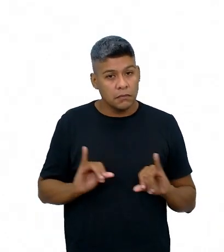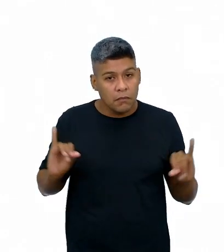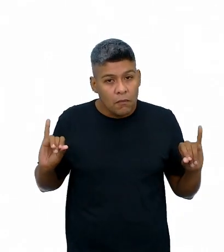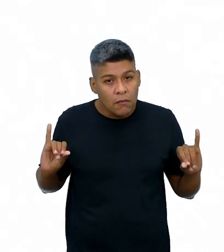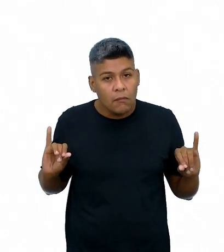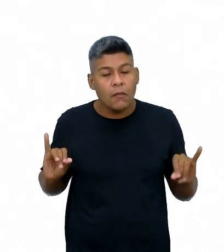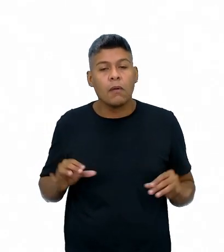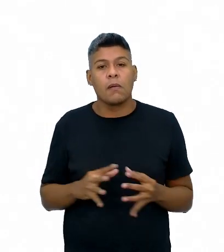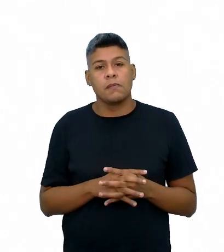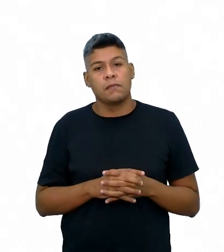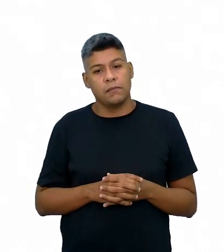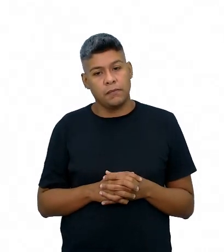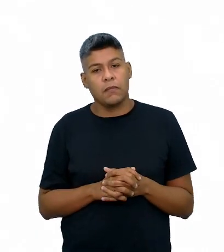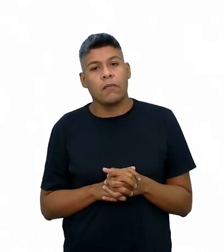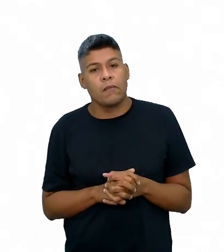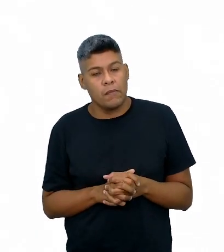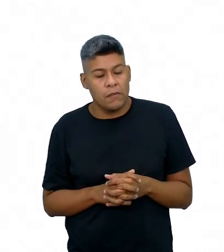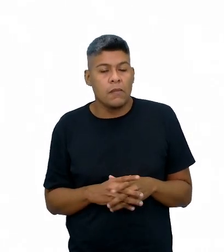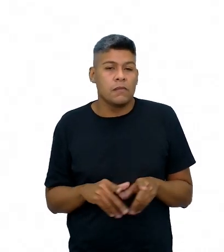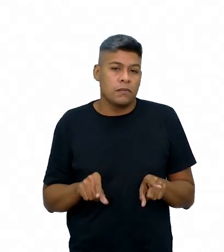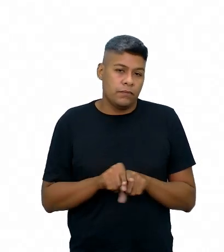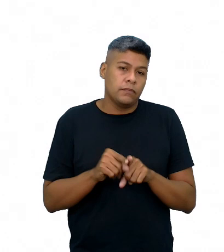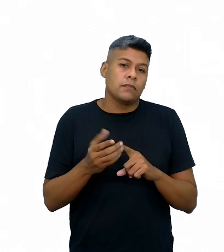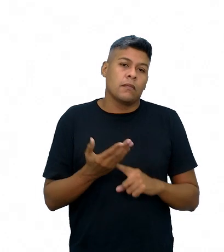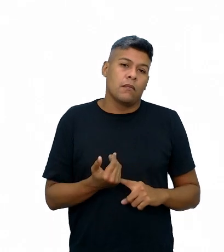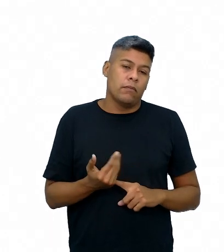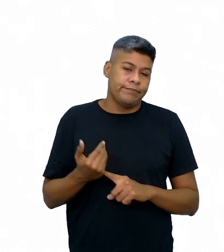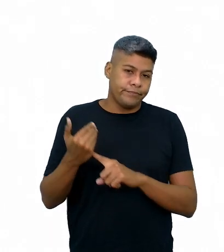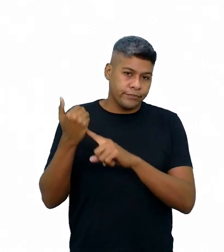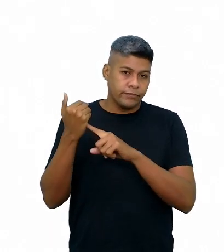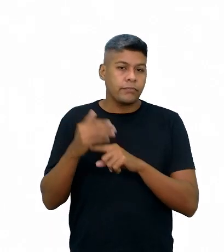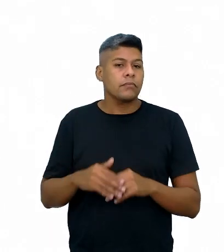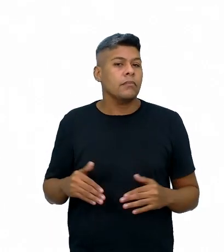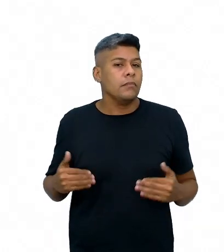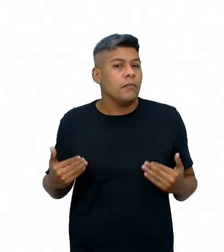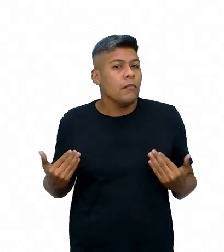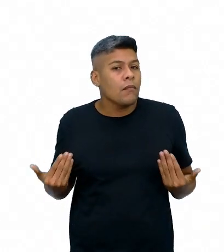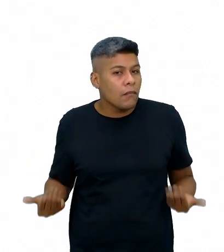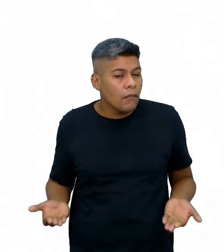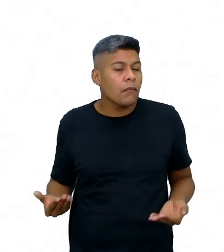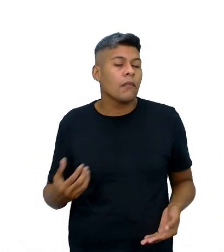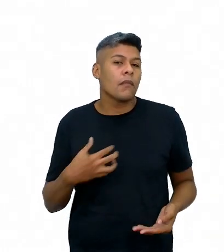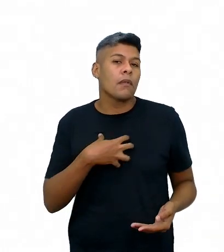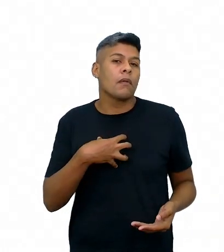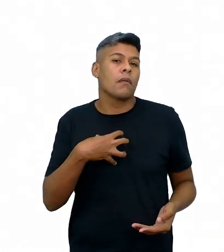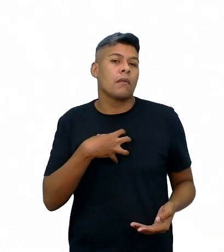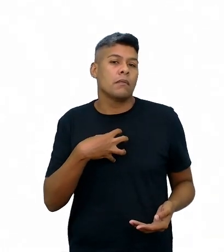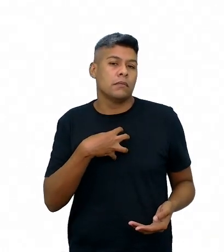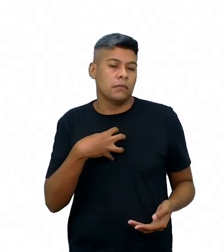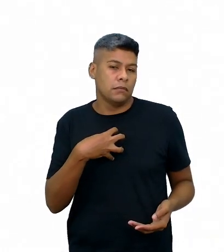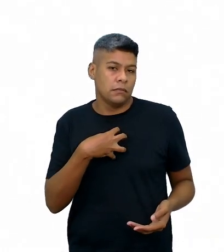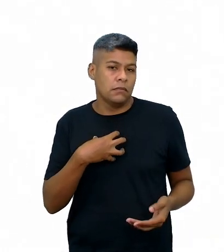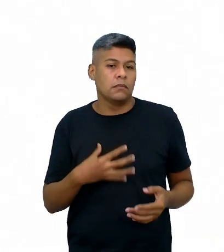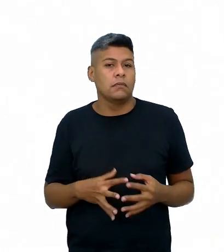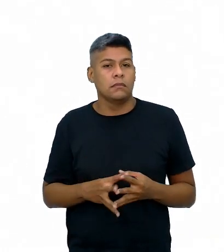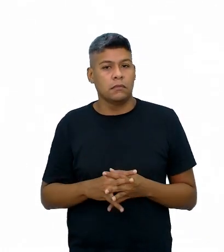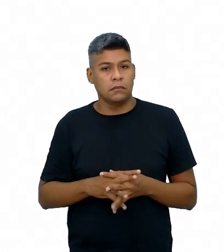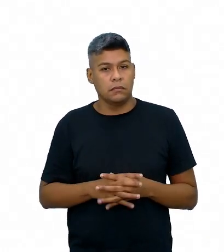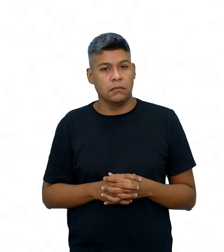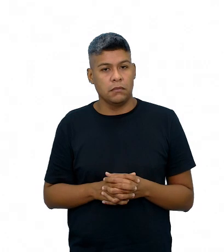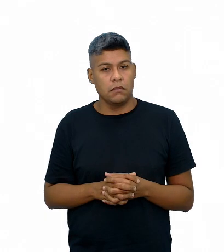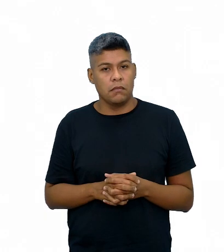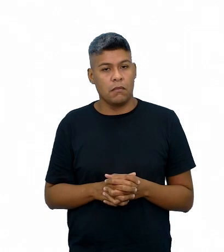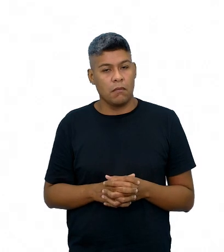e de tecnologia? E quais são os sentidos que